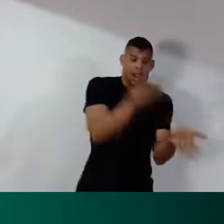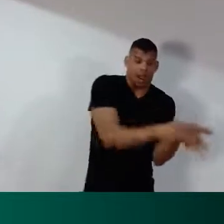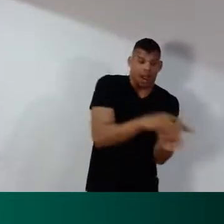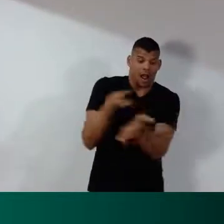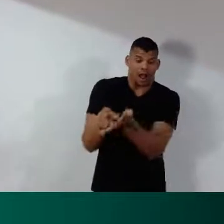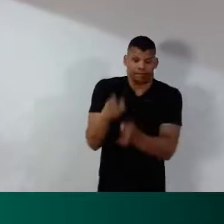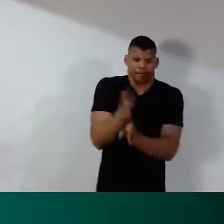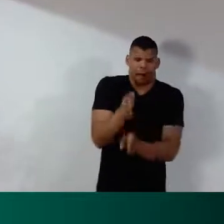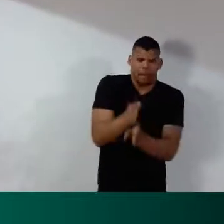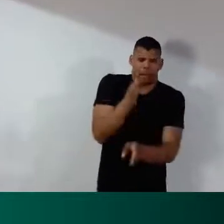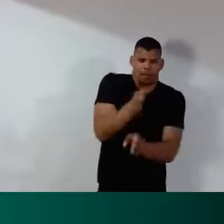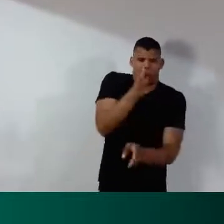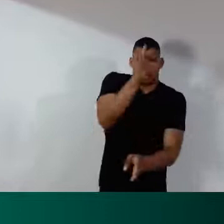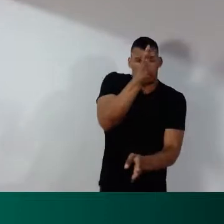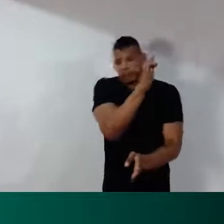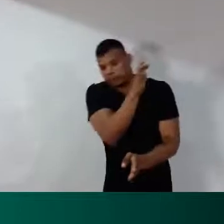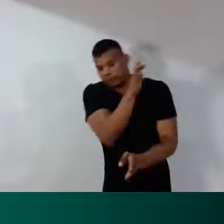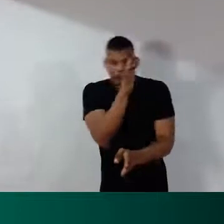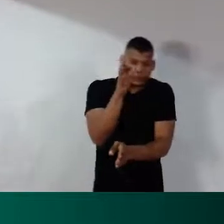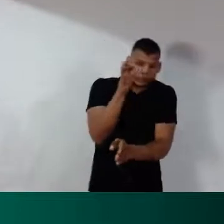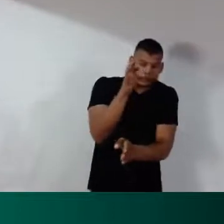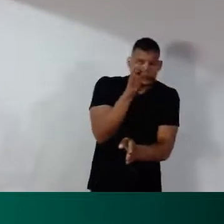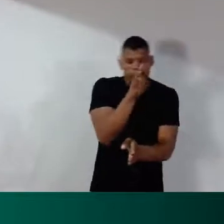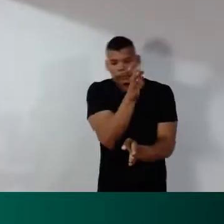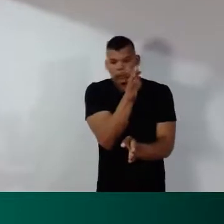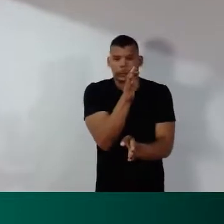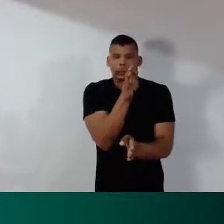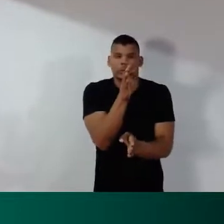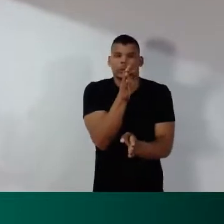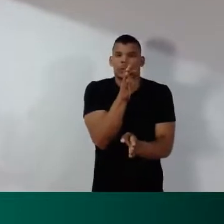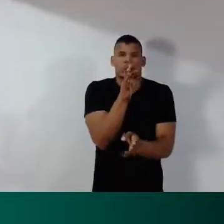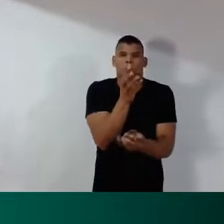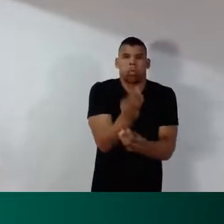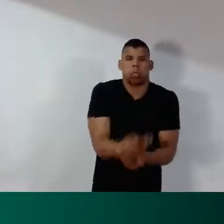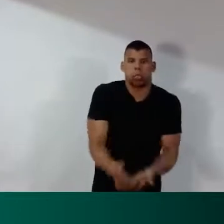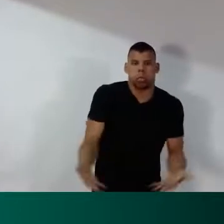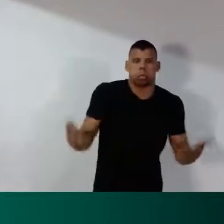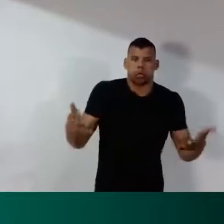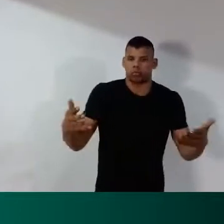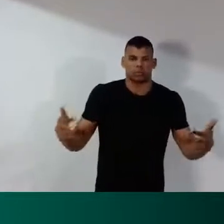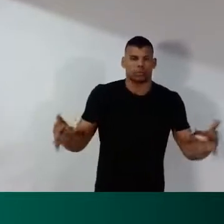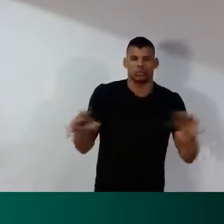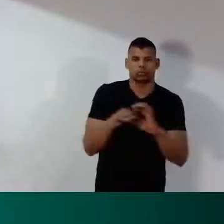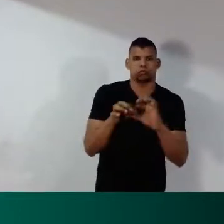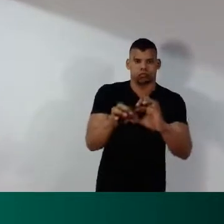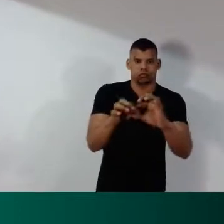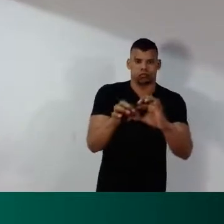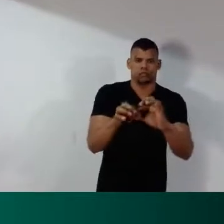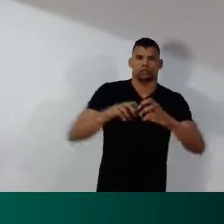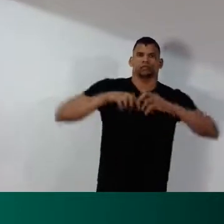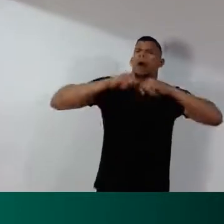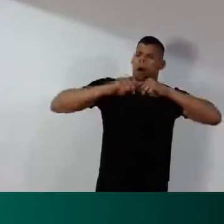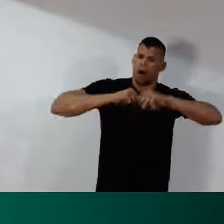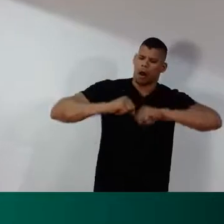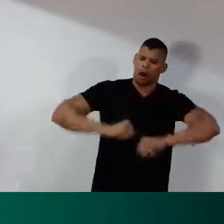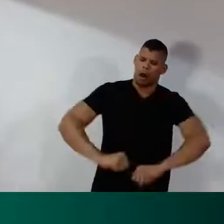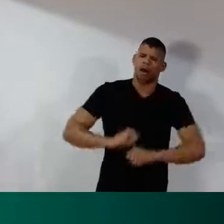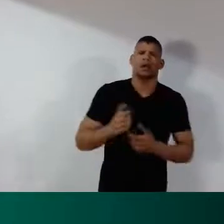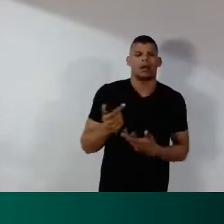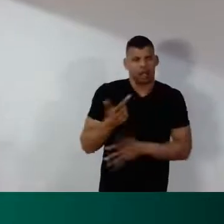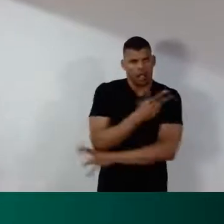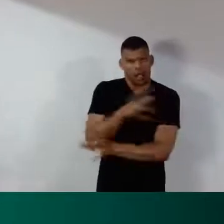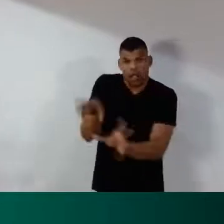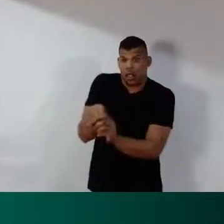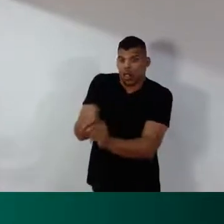essas paredes se quebram e aí a universidade passa a discutir a realidade que os próprios alunos